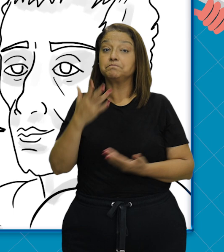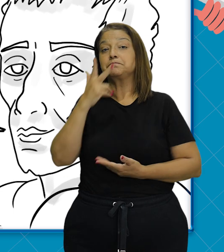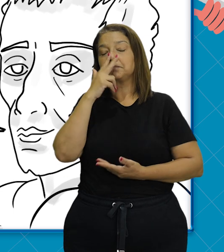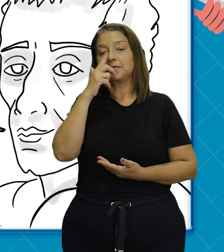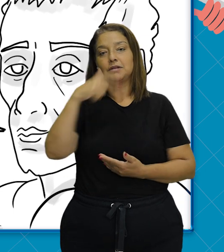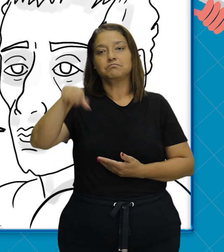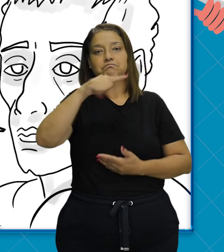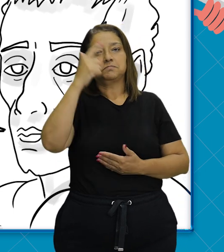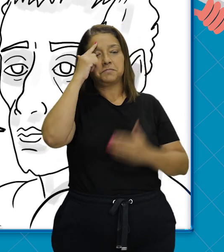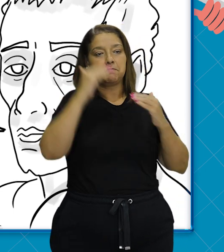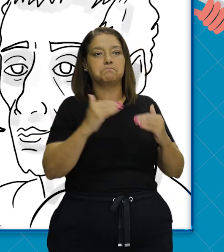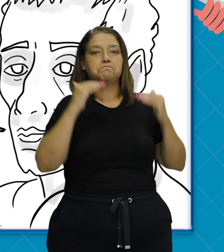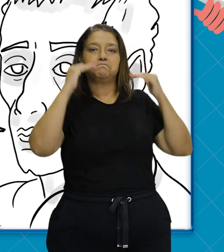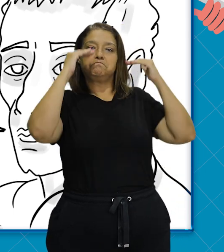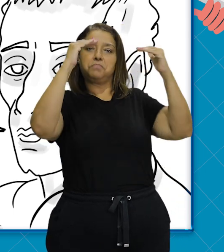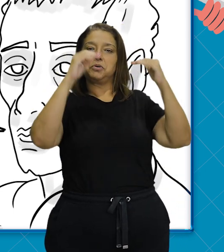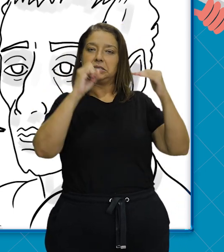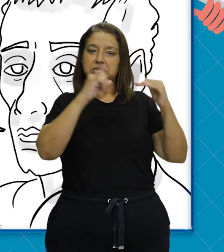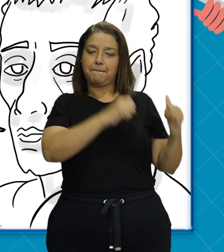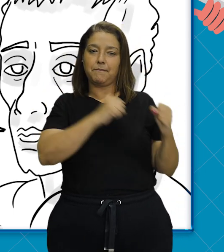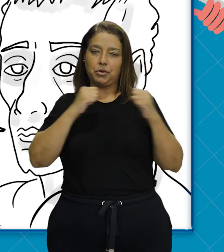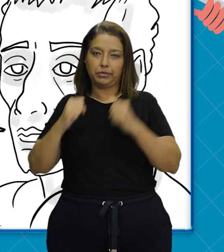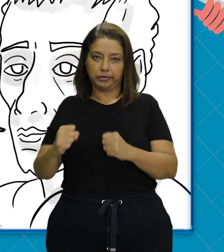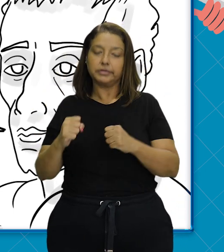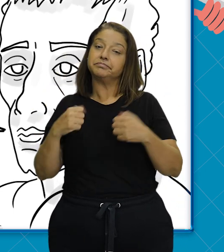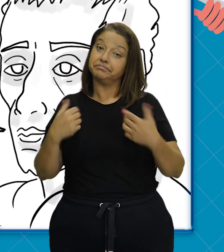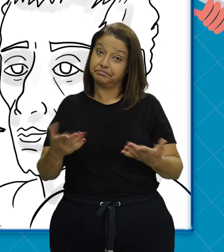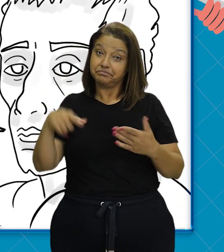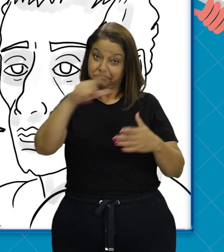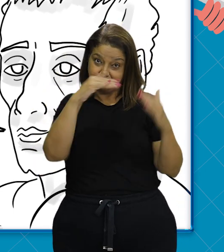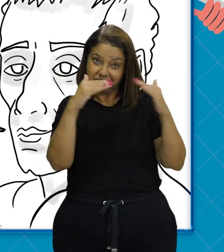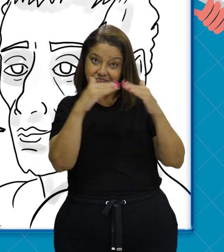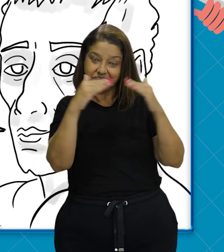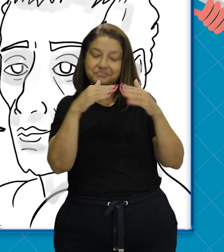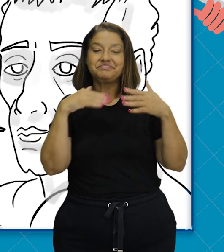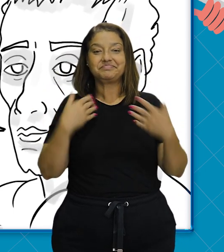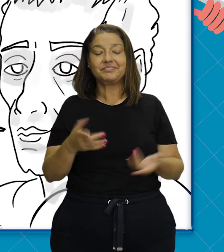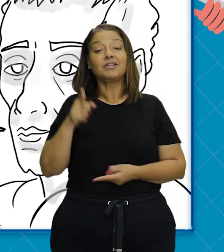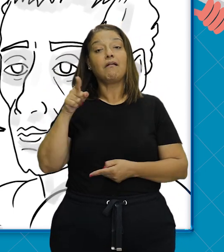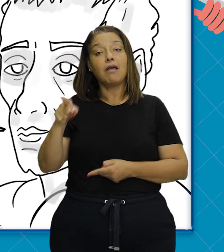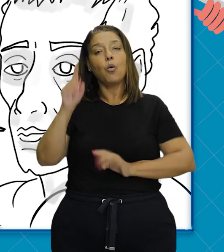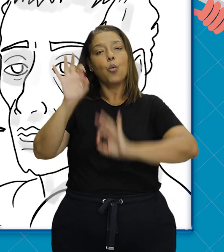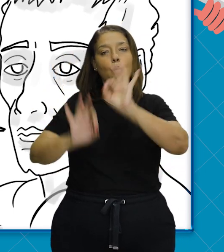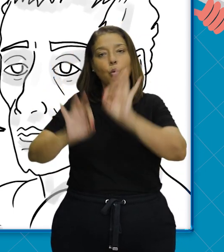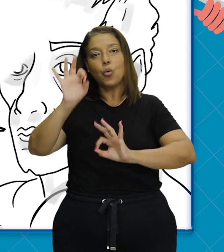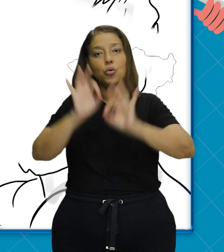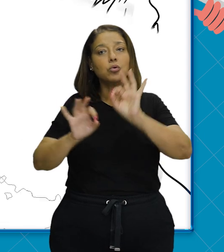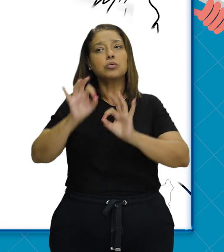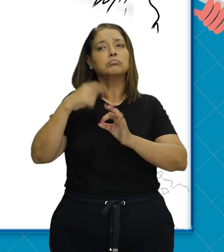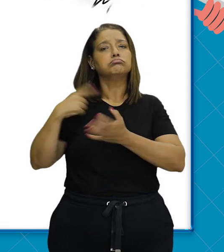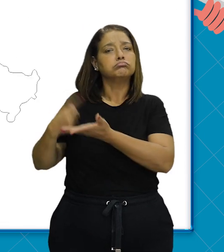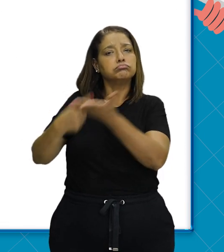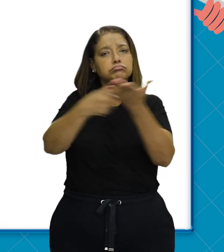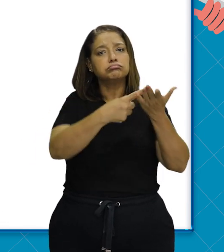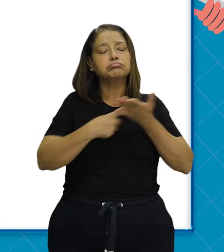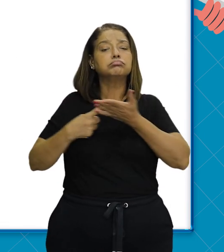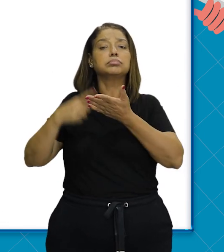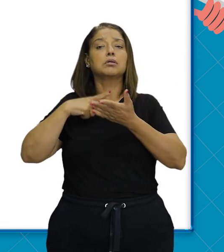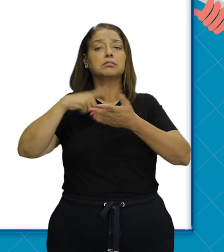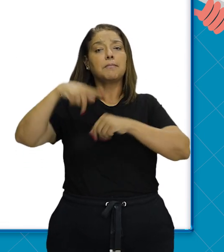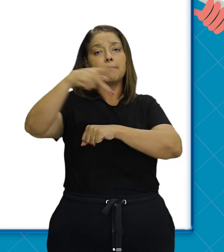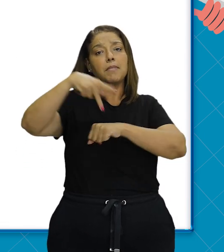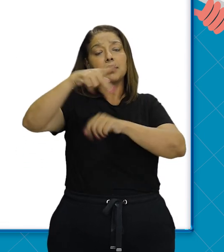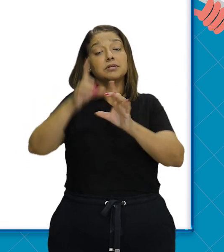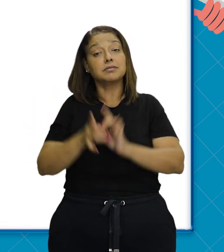acaba subindo a cabeça. Você concorda com isso? Comenta aí. E essa organização foi adotada por muitos países democráticos,